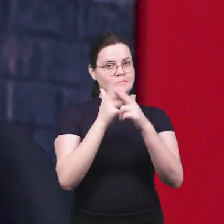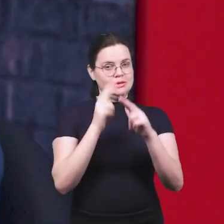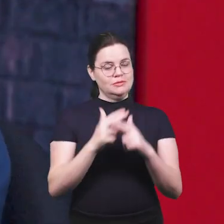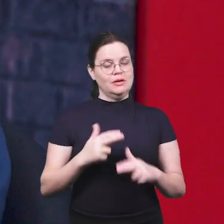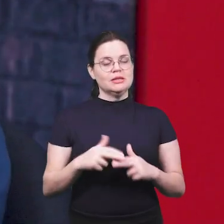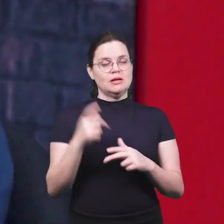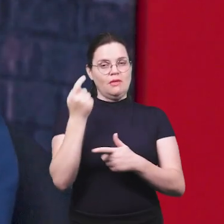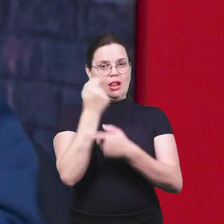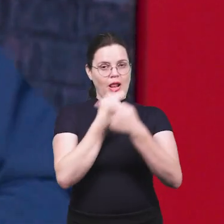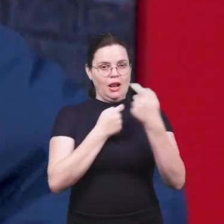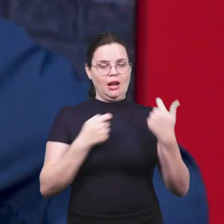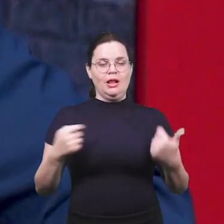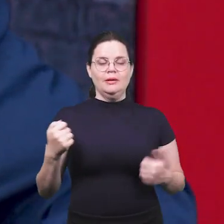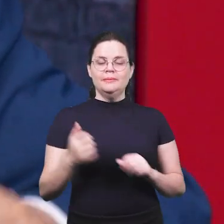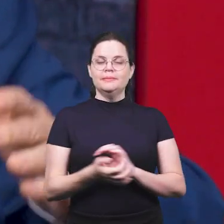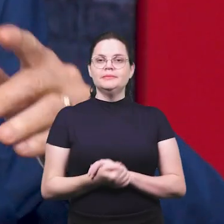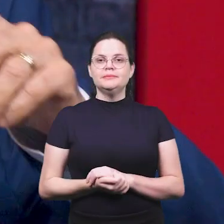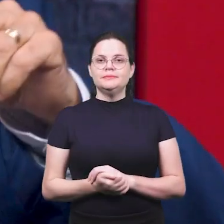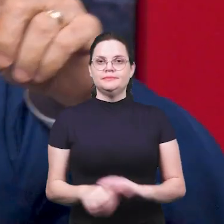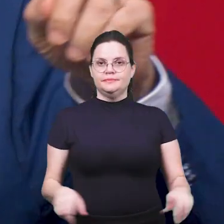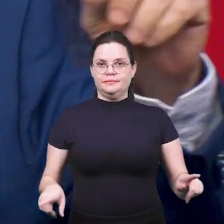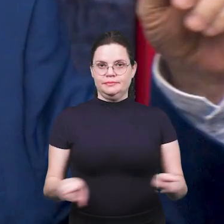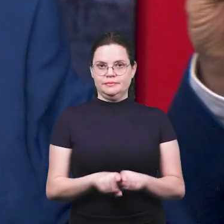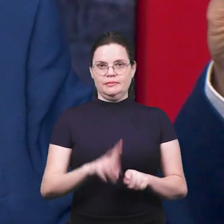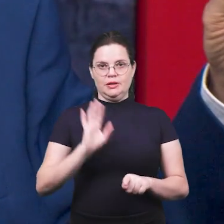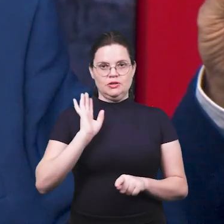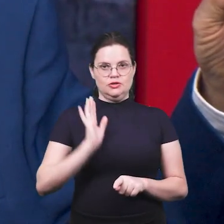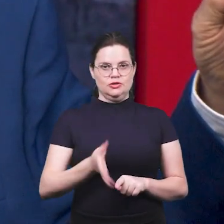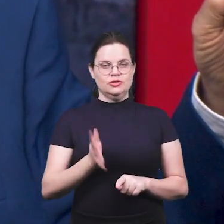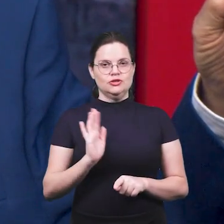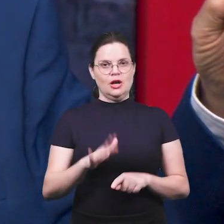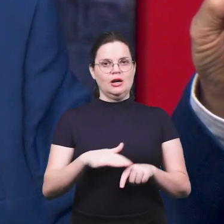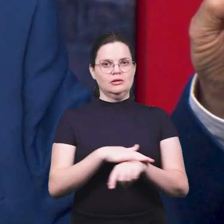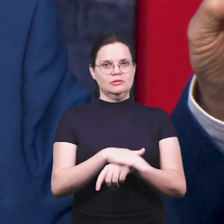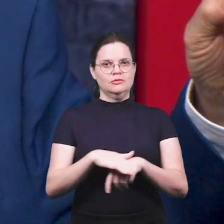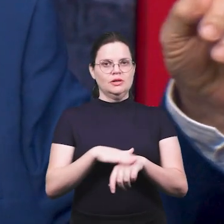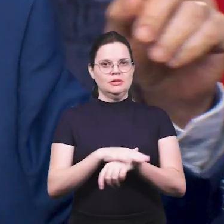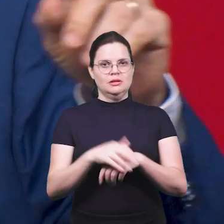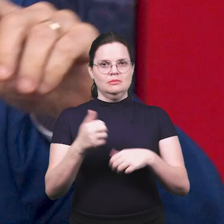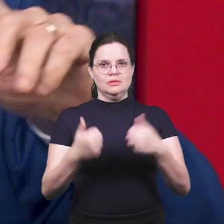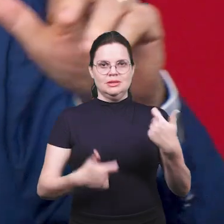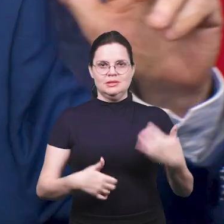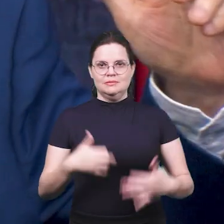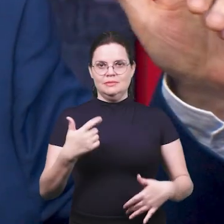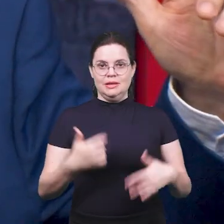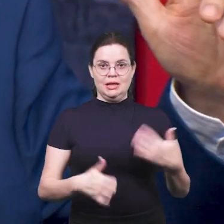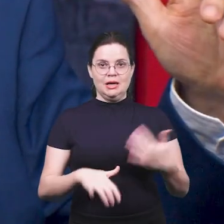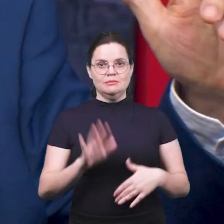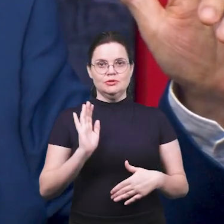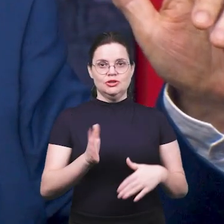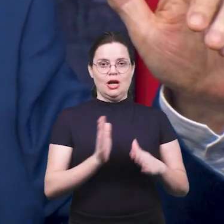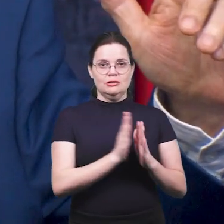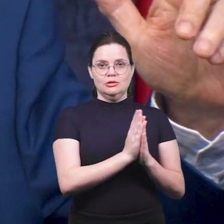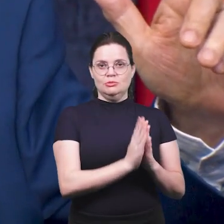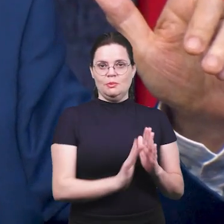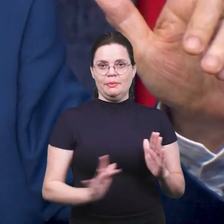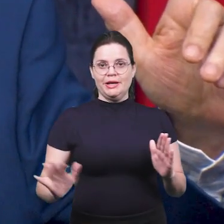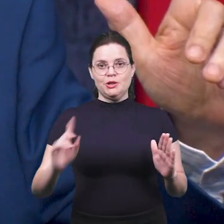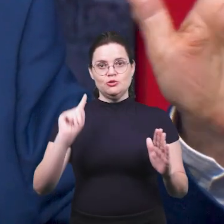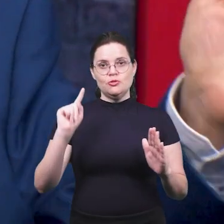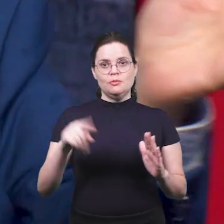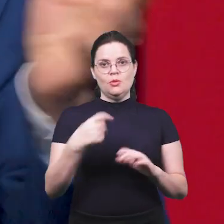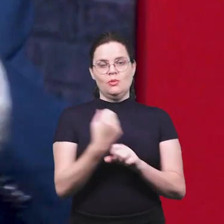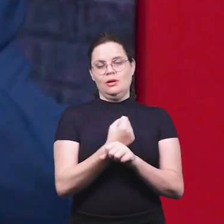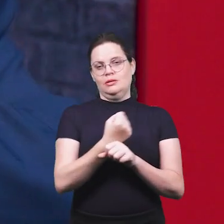Também seria interessante, nós falamos num período muito grande, né? Nós falamos aqui quase de 1000 anos, né, de